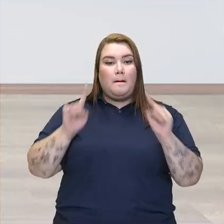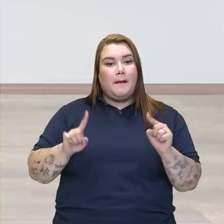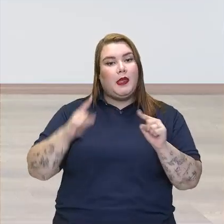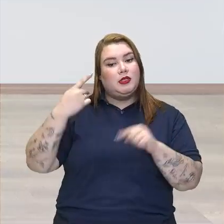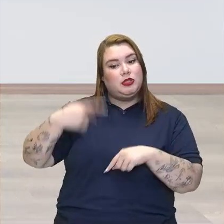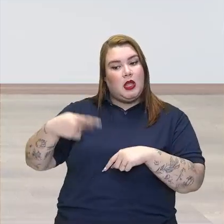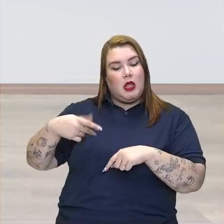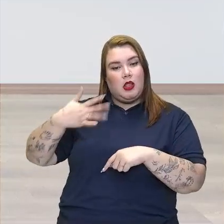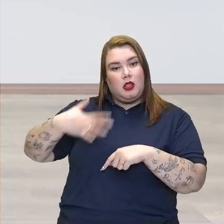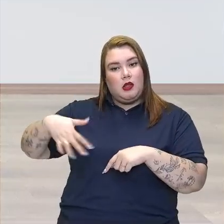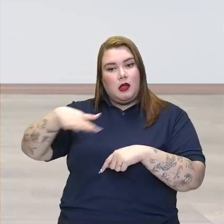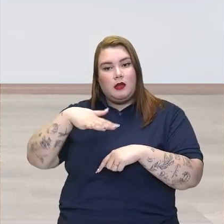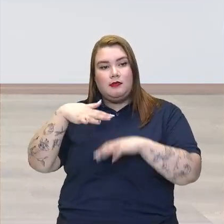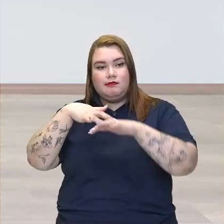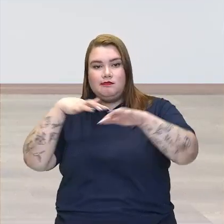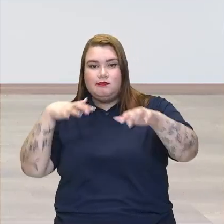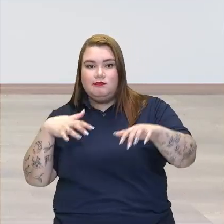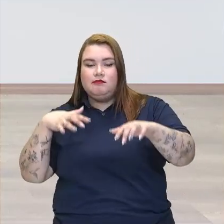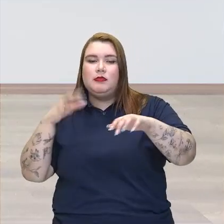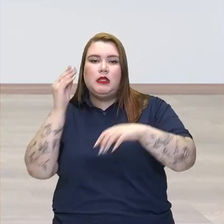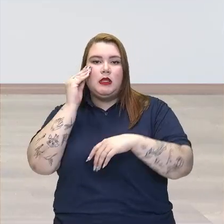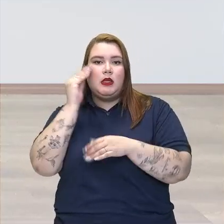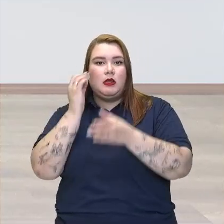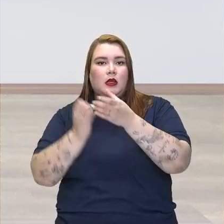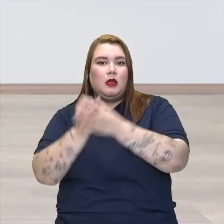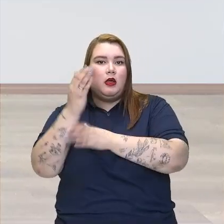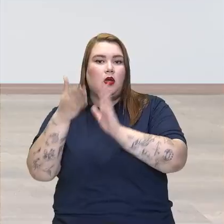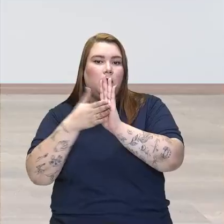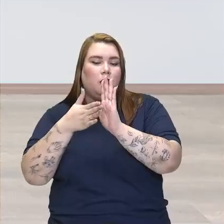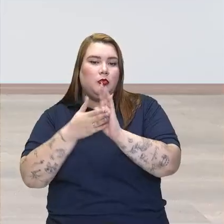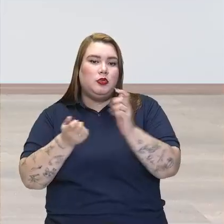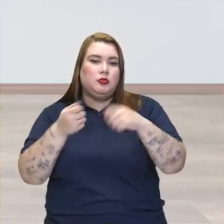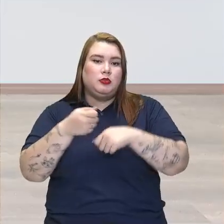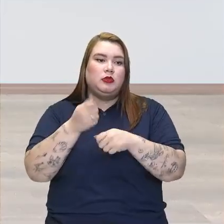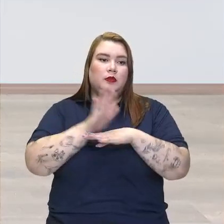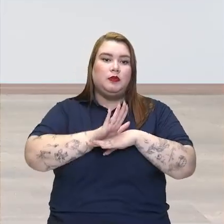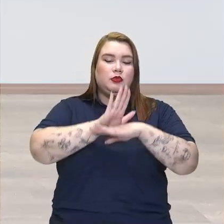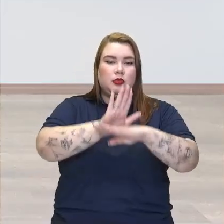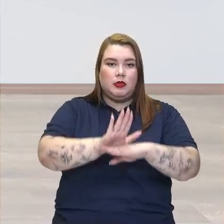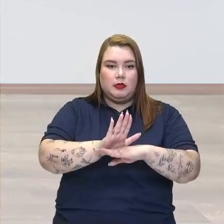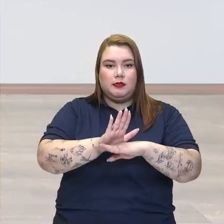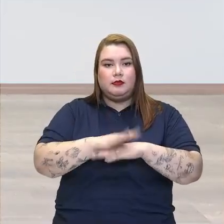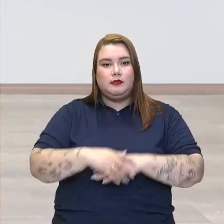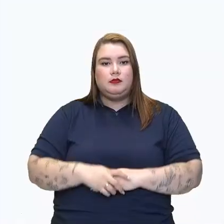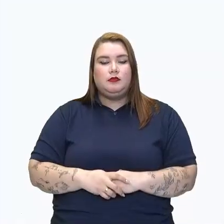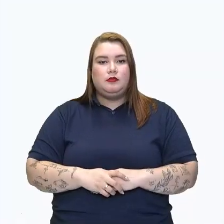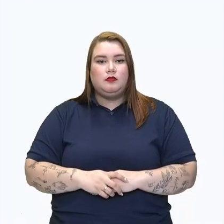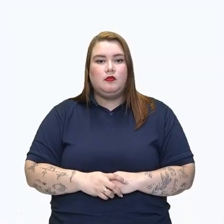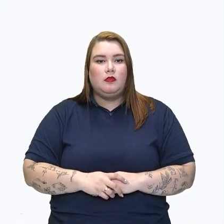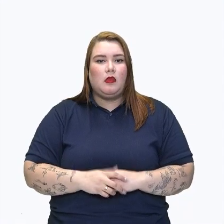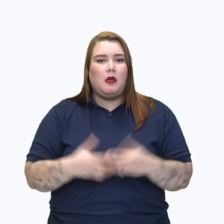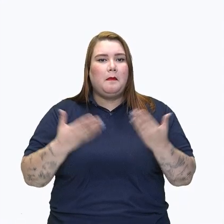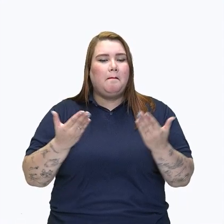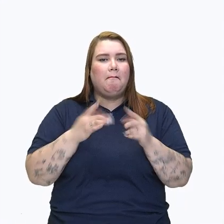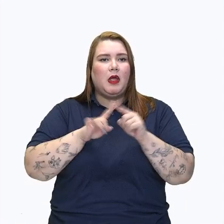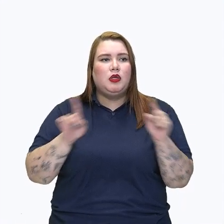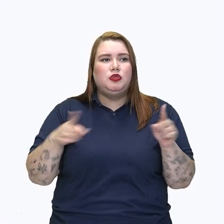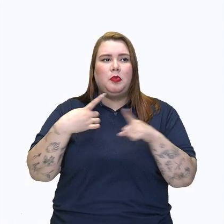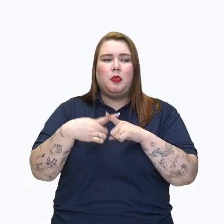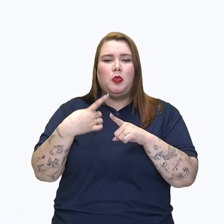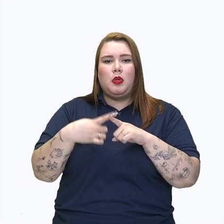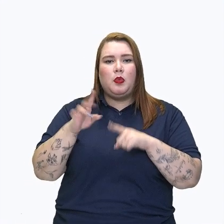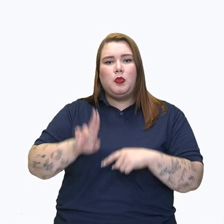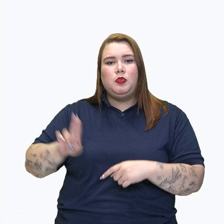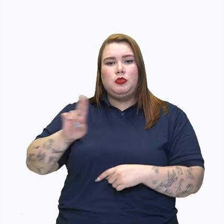tentou fazer uma proposta que atendesse a essa necessidade. E aí, por que trabalhar com a BP, né? Porque